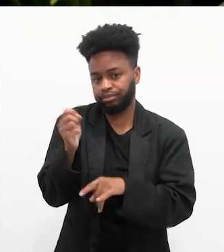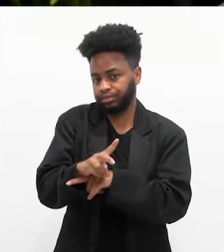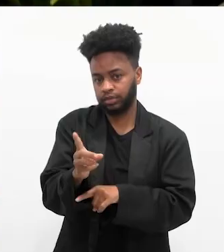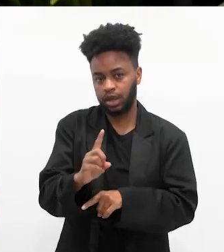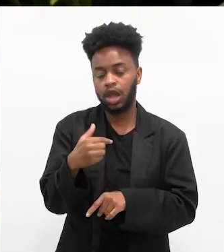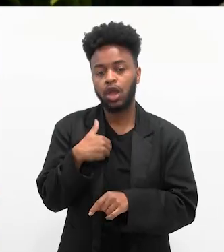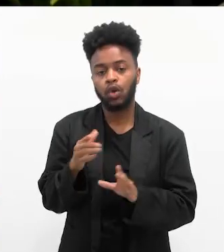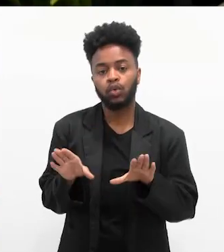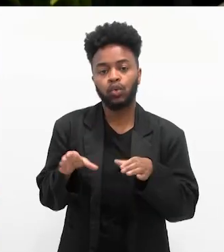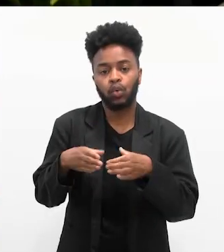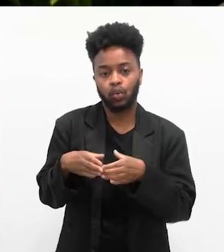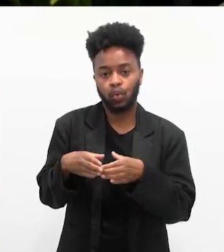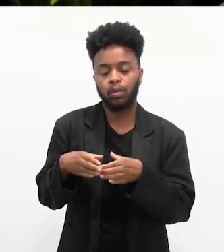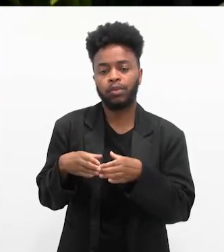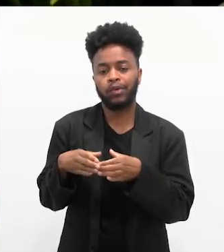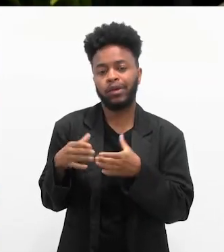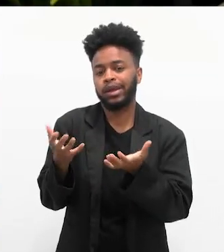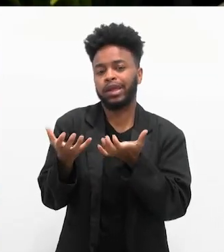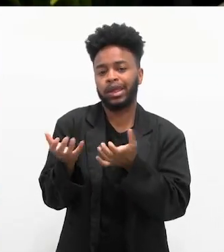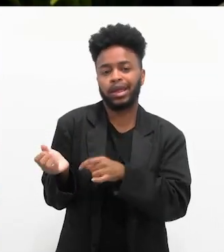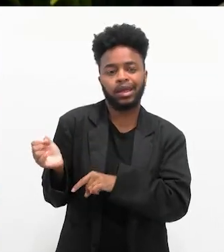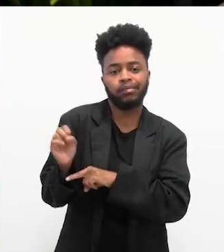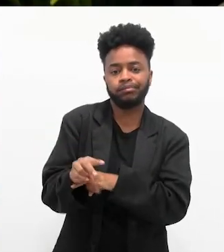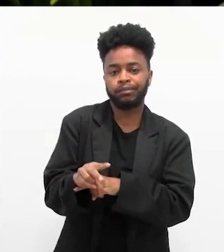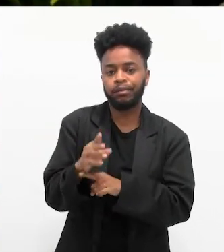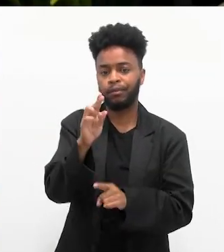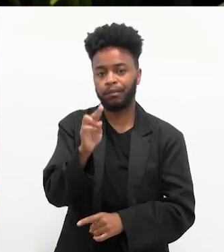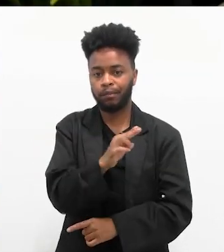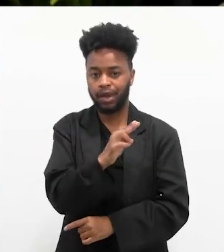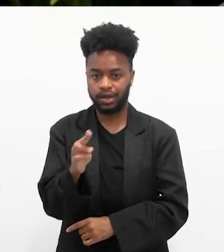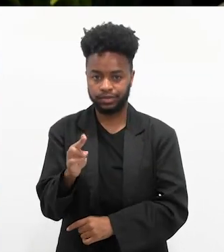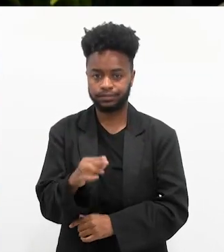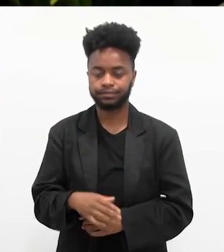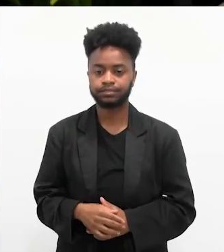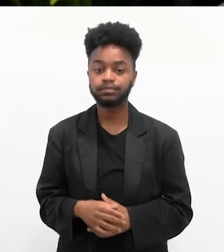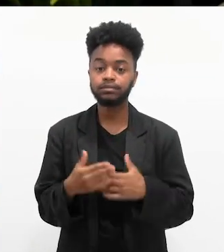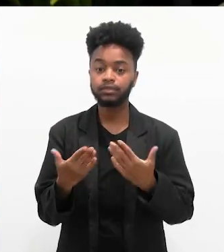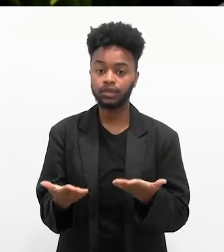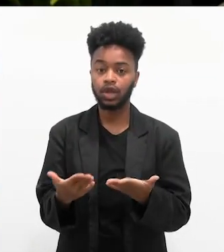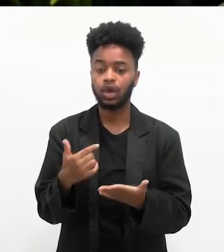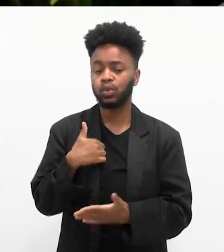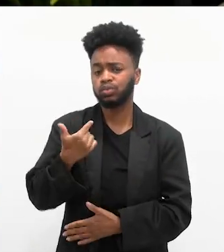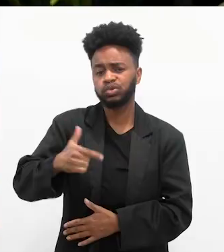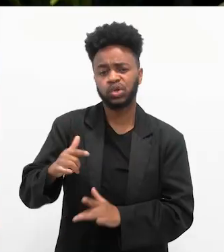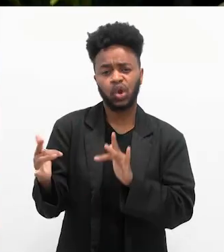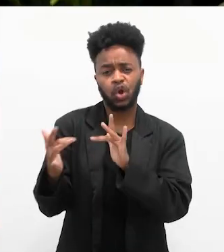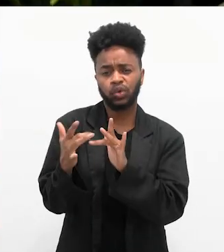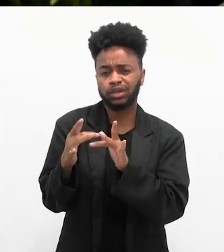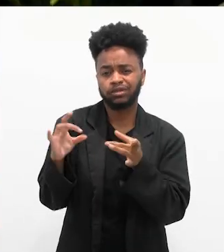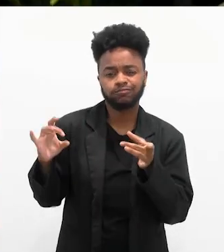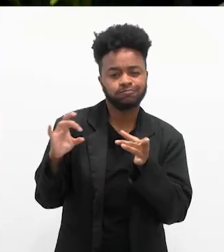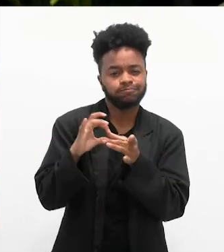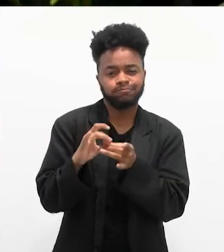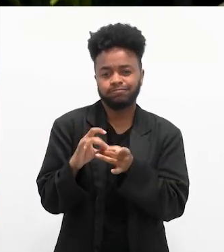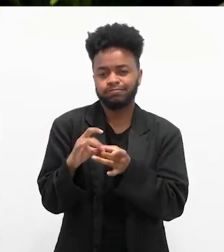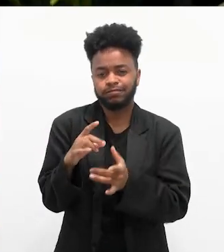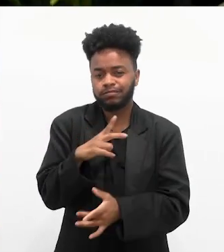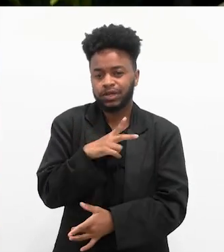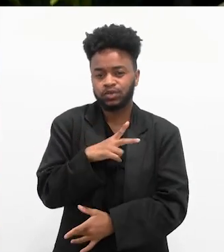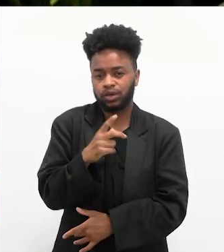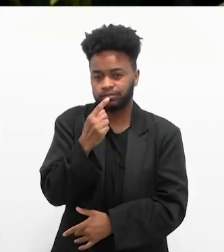era seminarista. Eu estava no grupo vocacional naquele ano que antecede a entrada no seminário. Então, eu não tive um